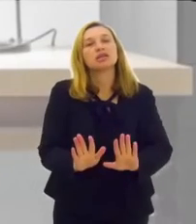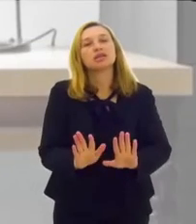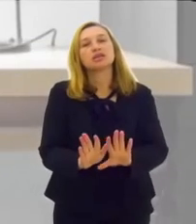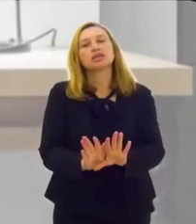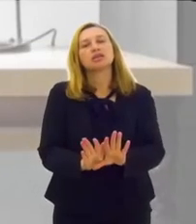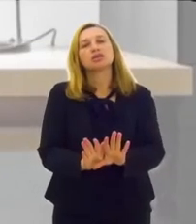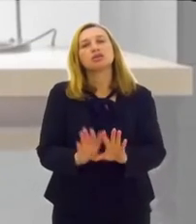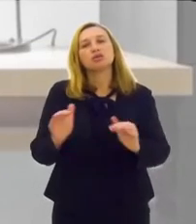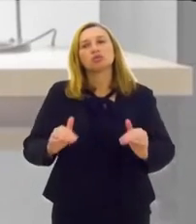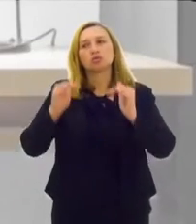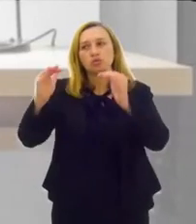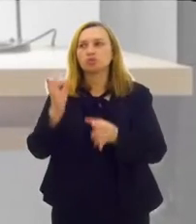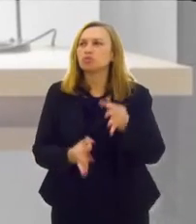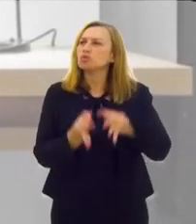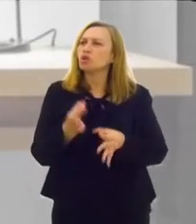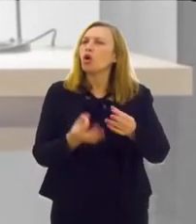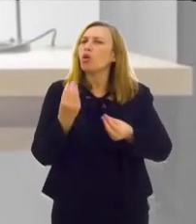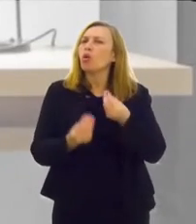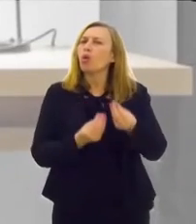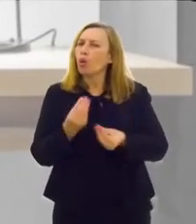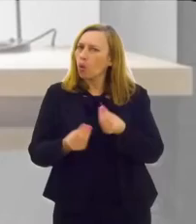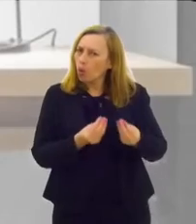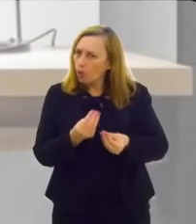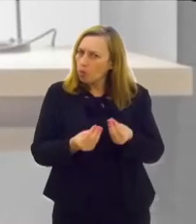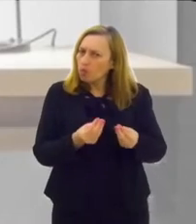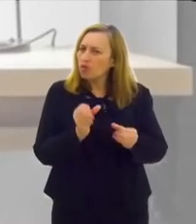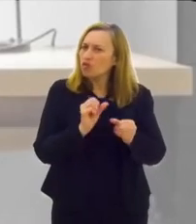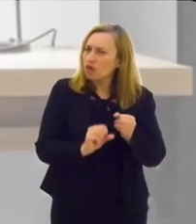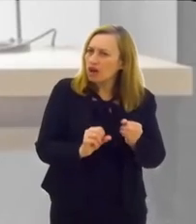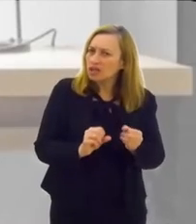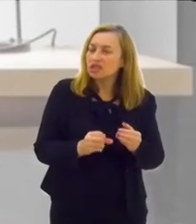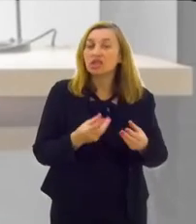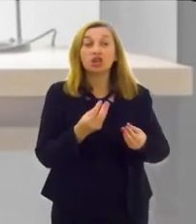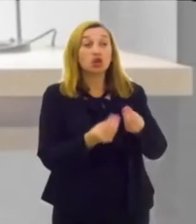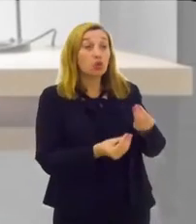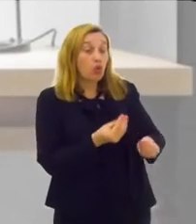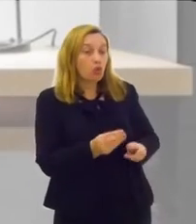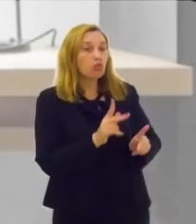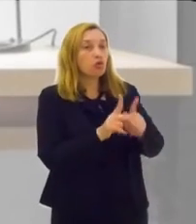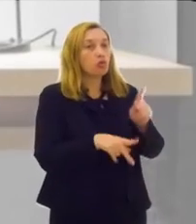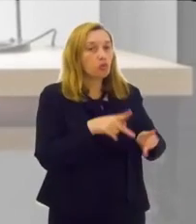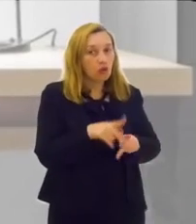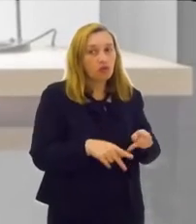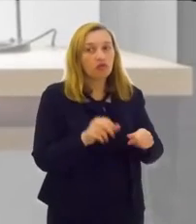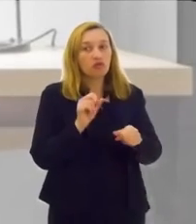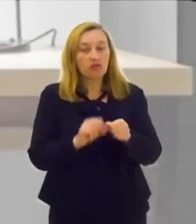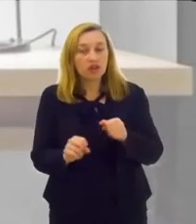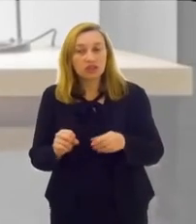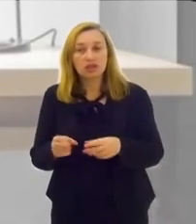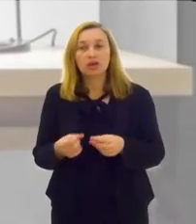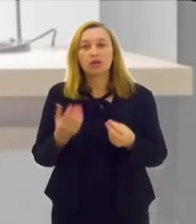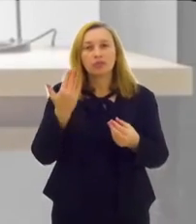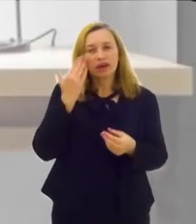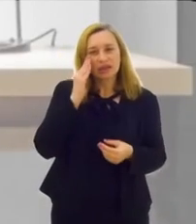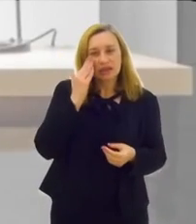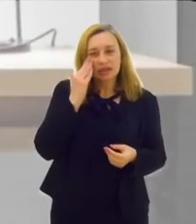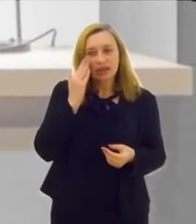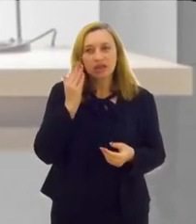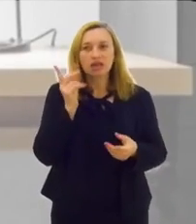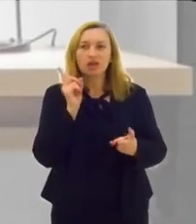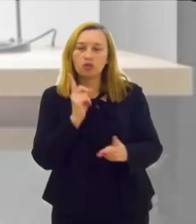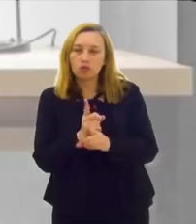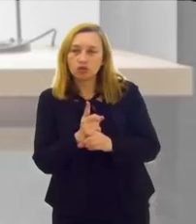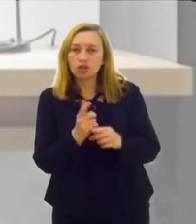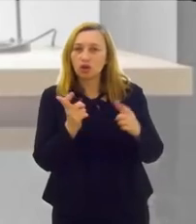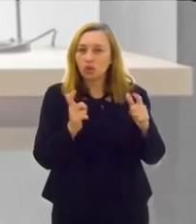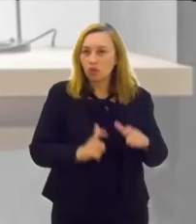Agora, Excelência, como que vocês fazem e como que a população deve fazer para discernir